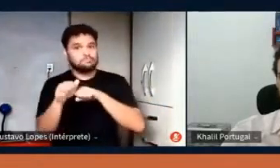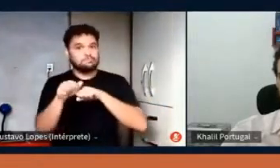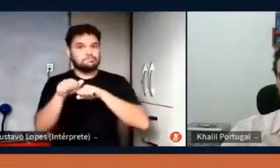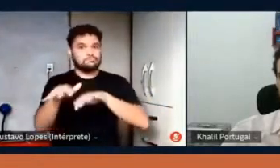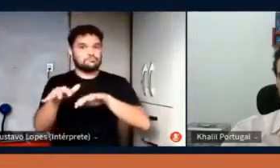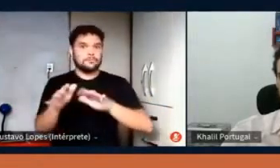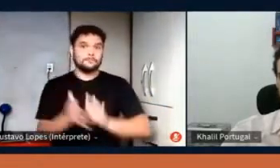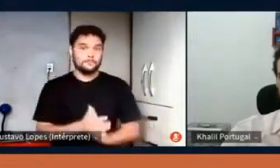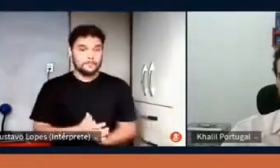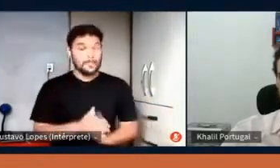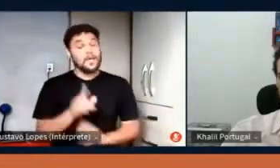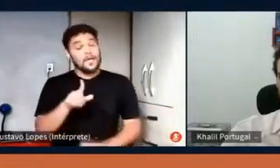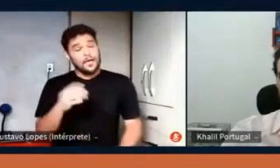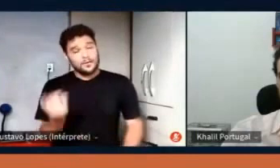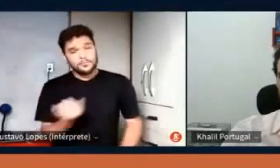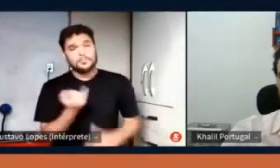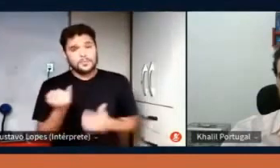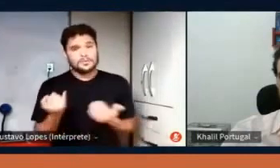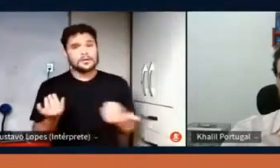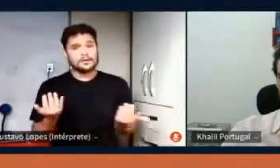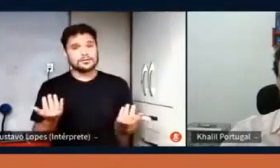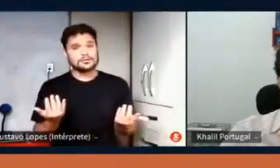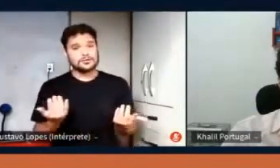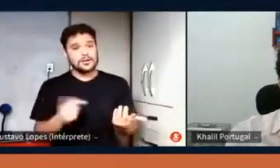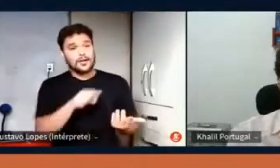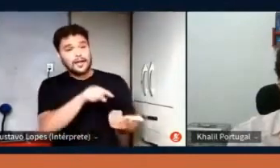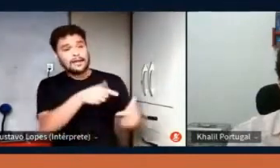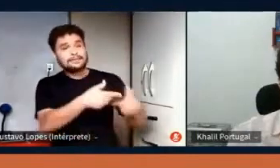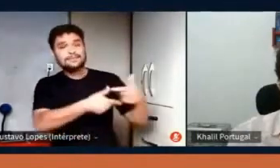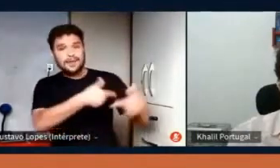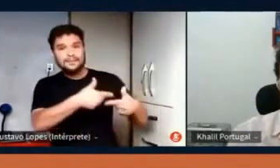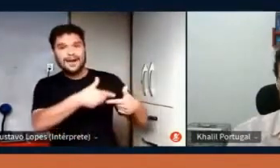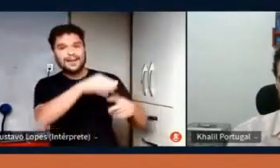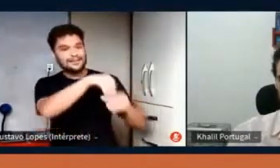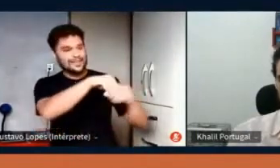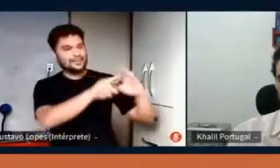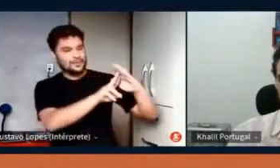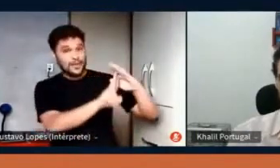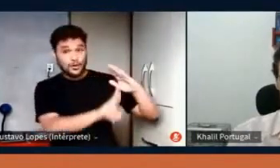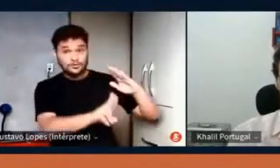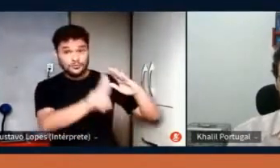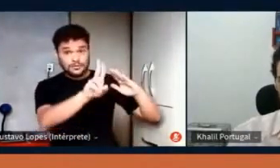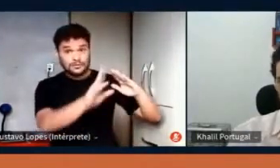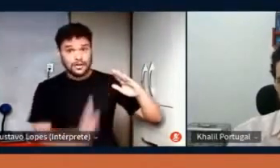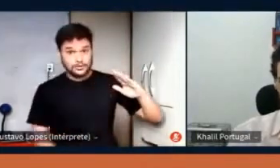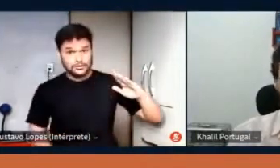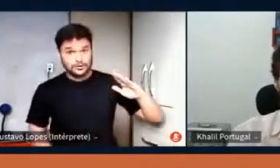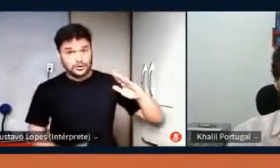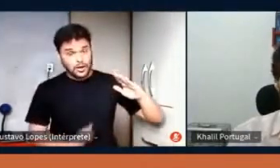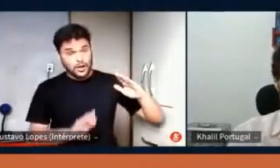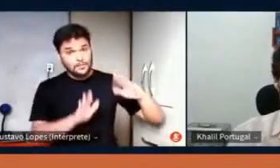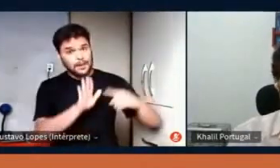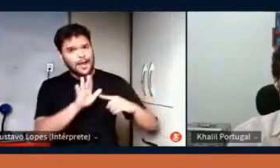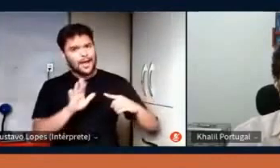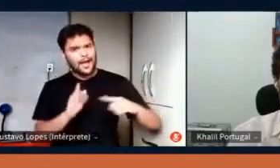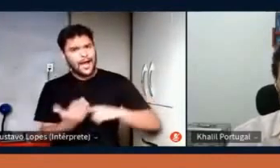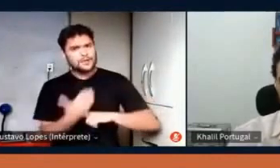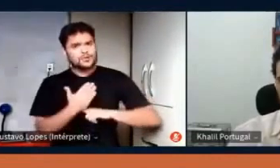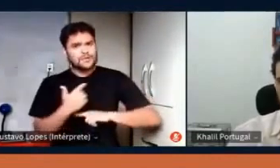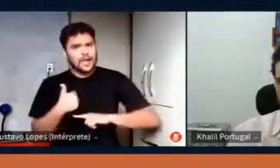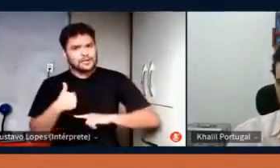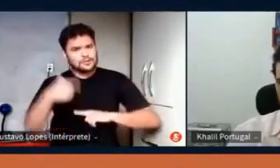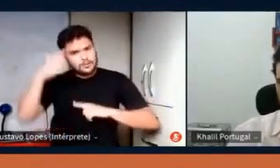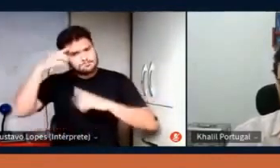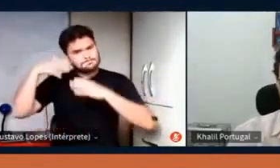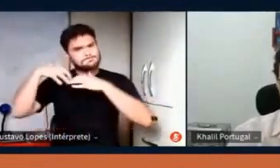ser fundamental esse trabalho, tanto para refletirmos sobre